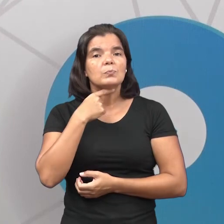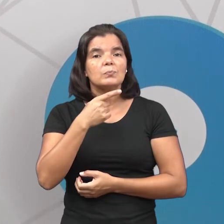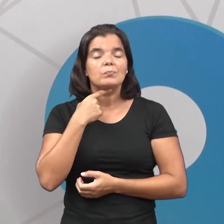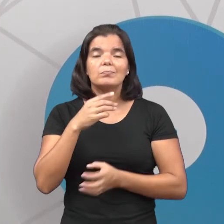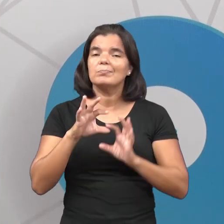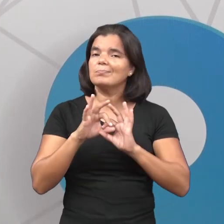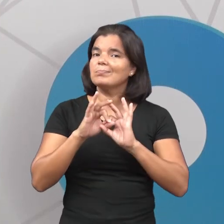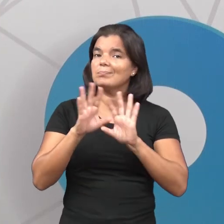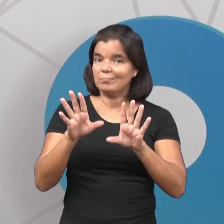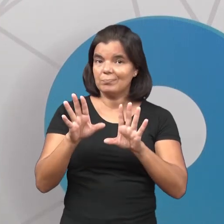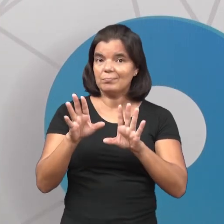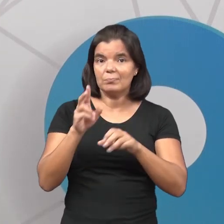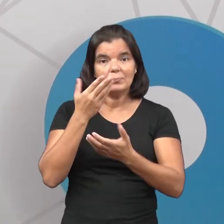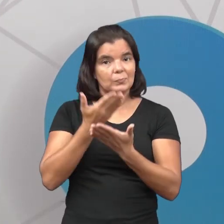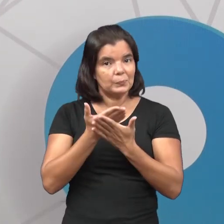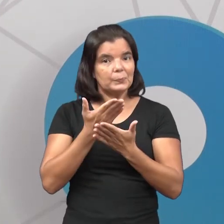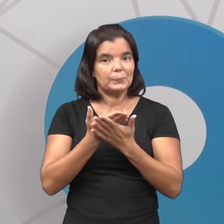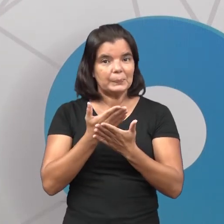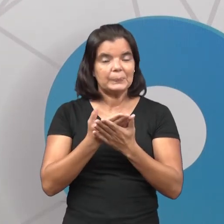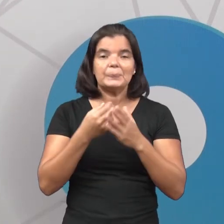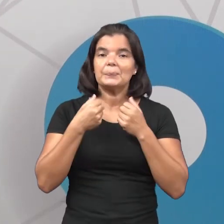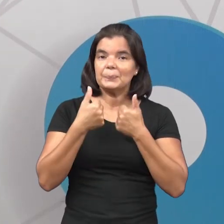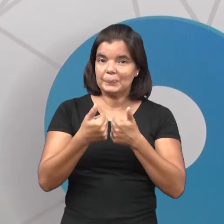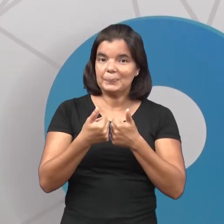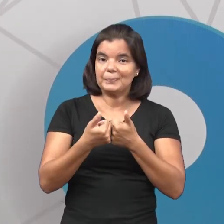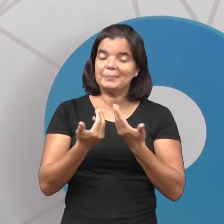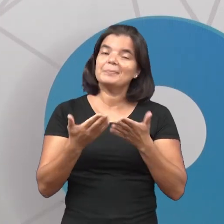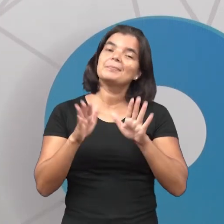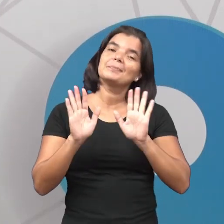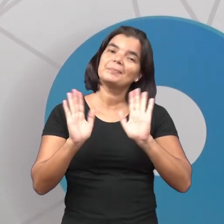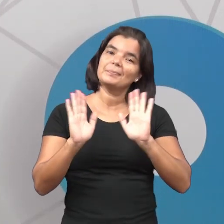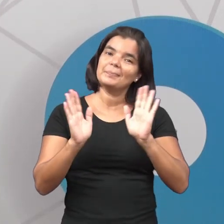não deixe de estudar, tá? Eu fico por